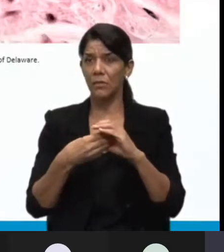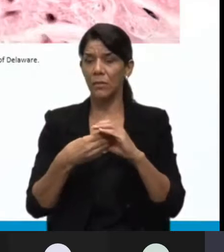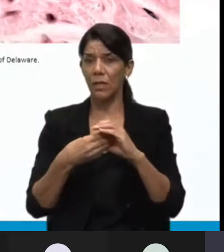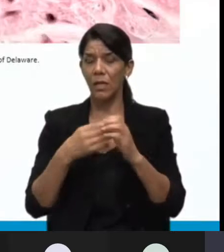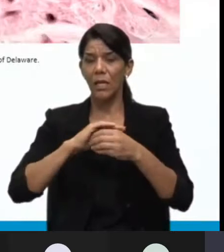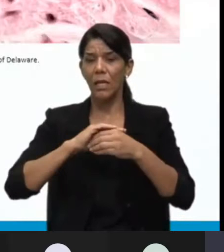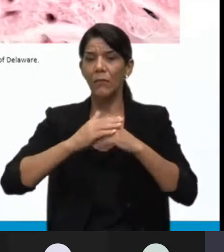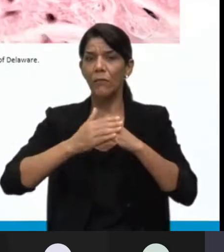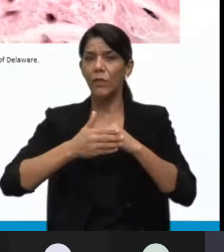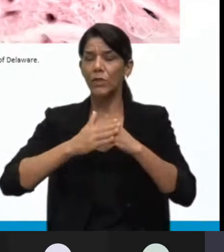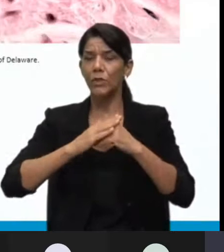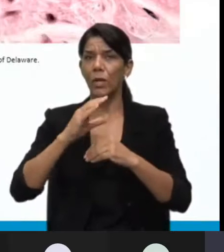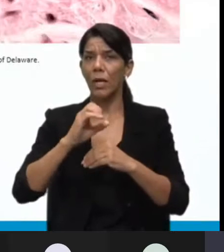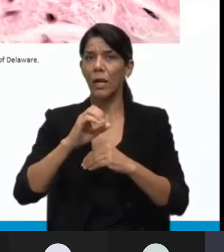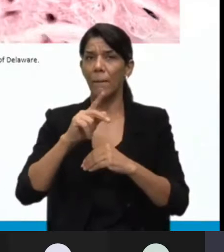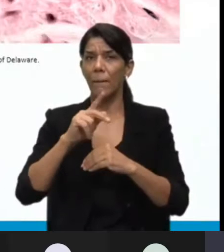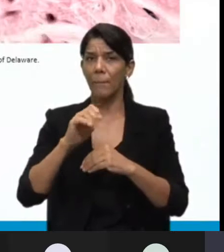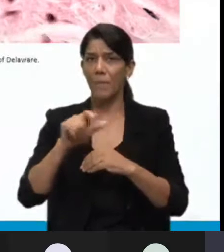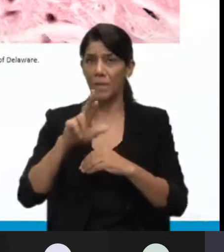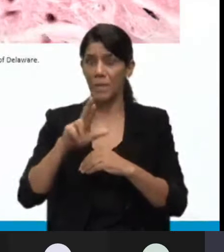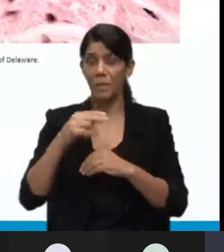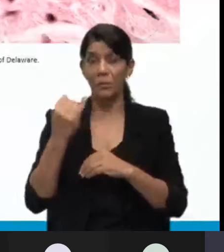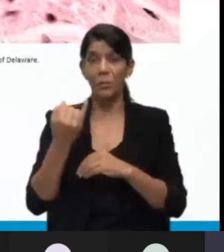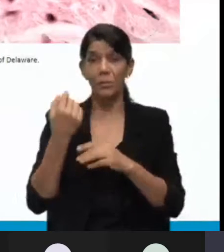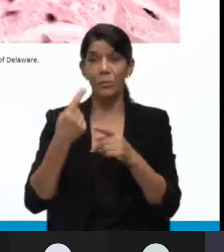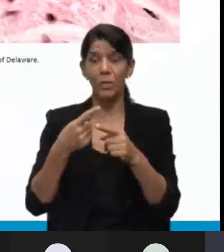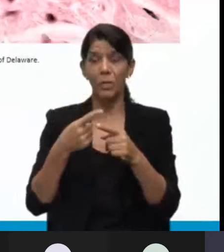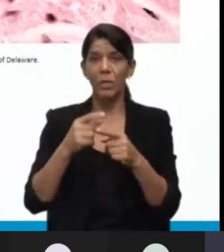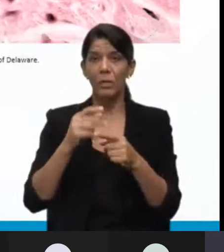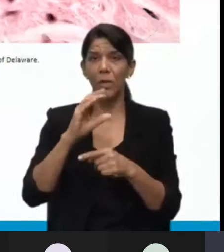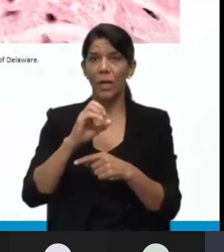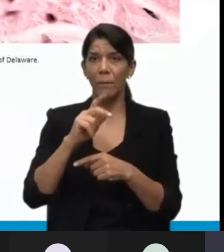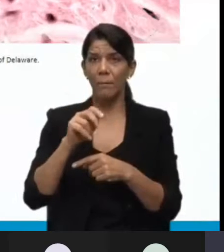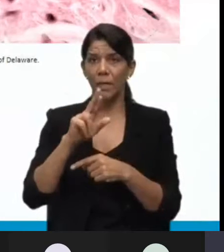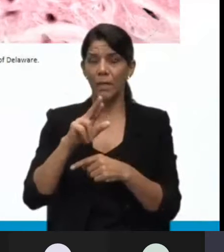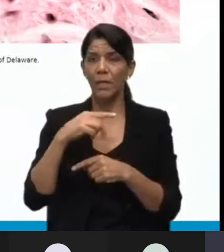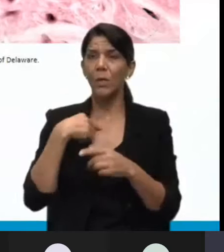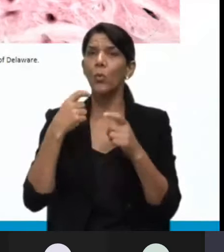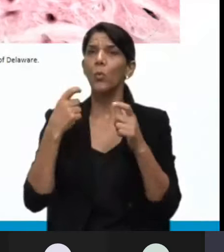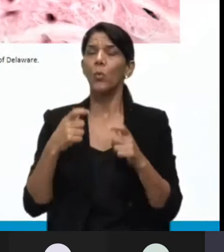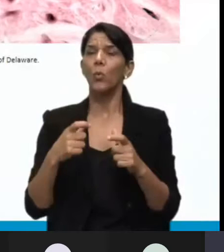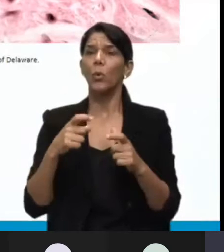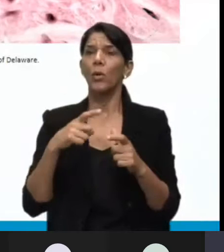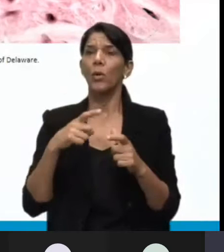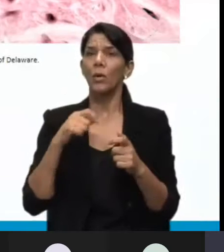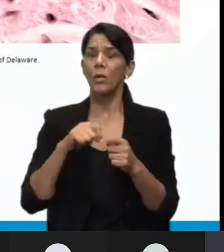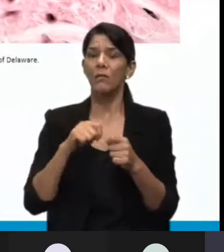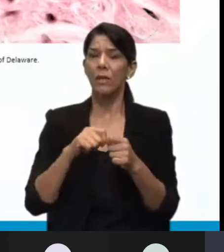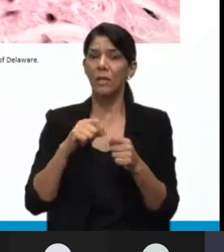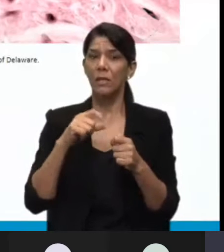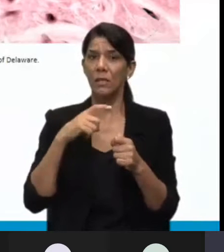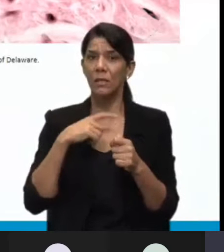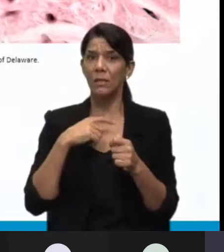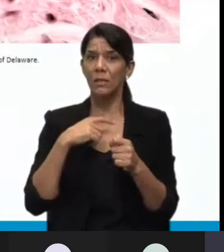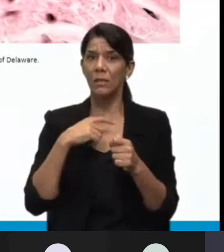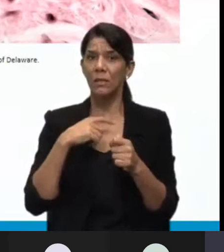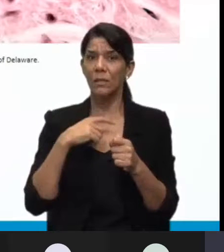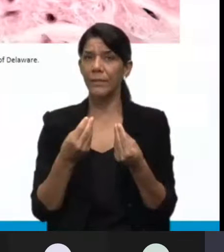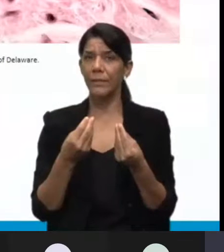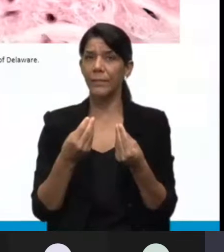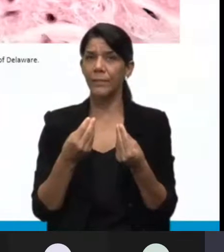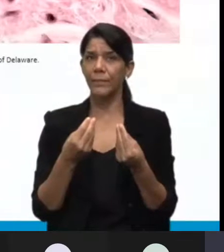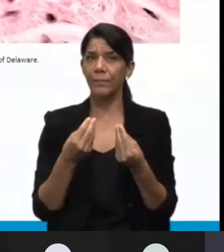né, revestindo aí o capilar? É importante porque o capilar é a região, né, é o capilar que vai promover, que vai